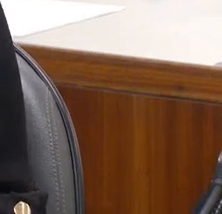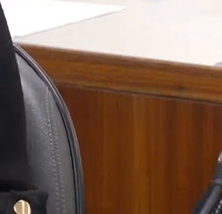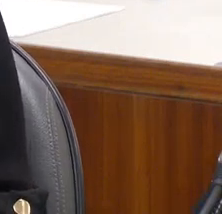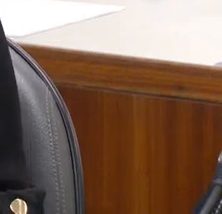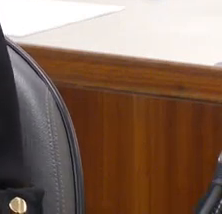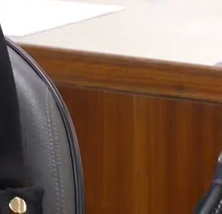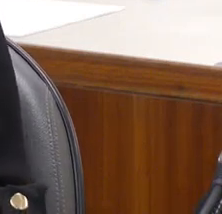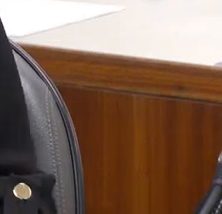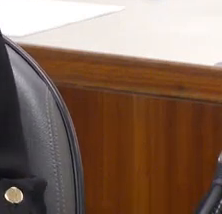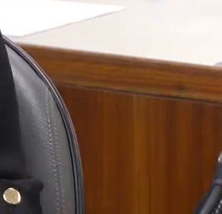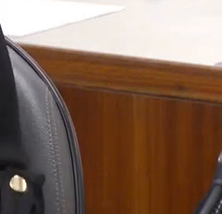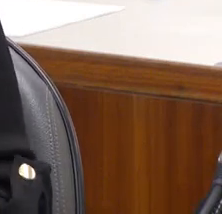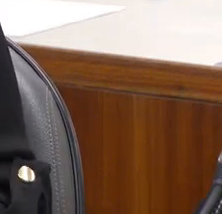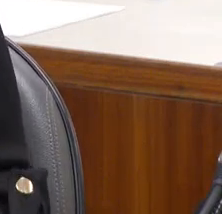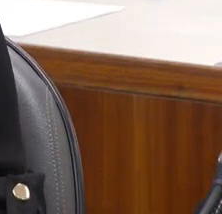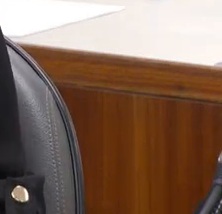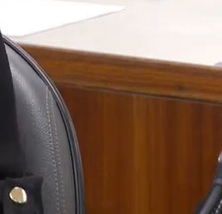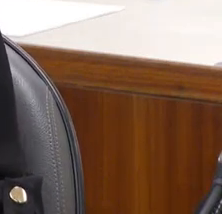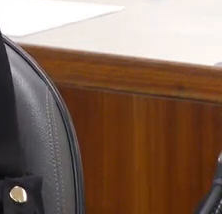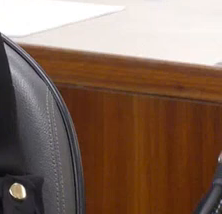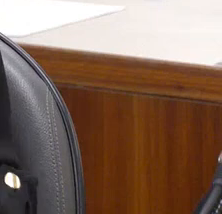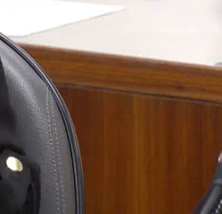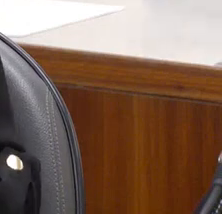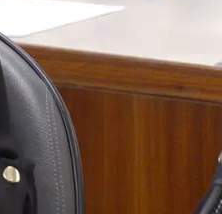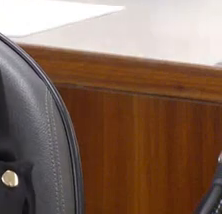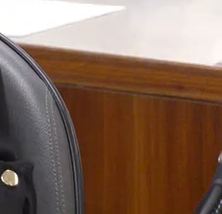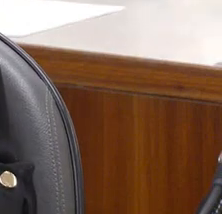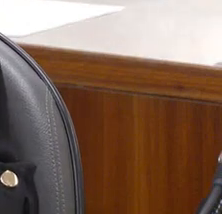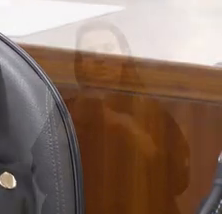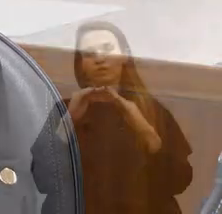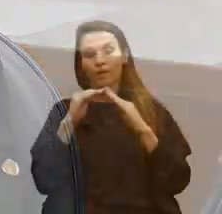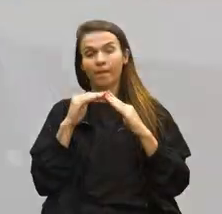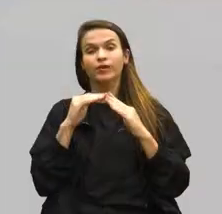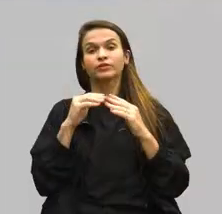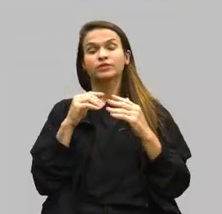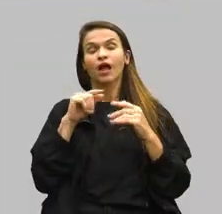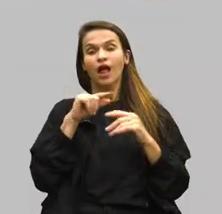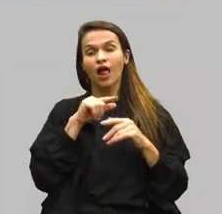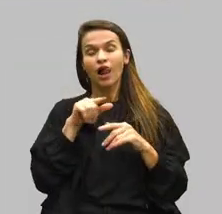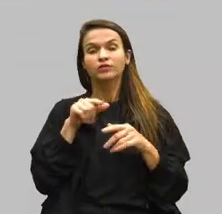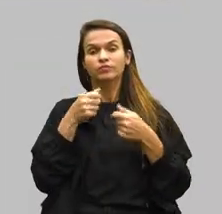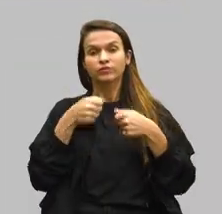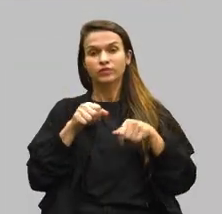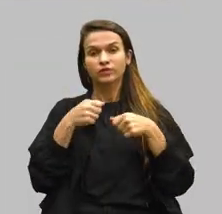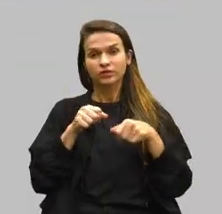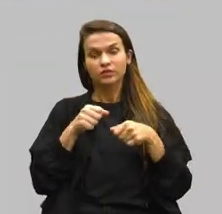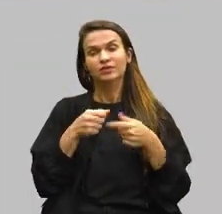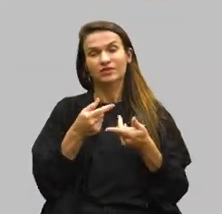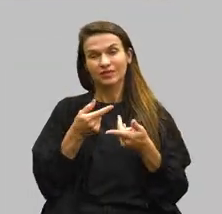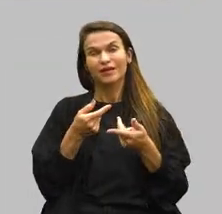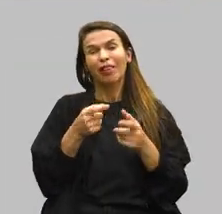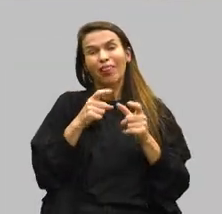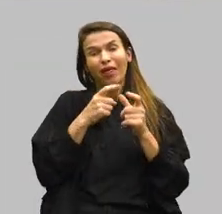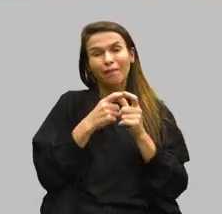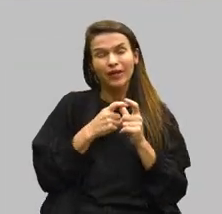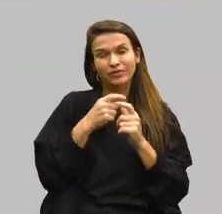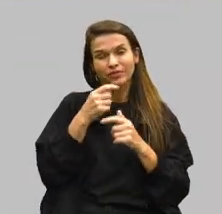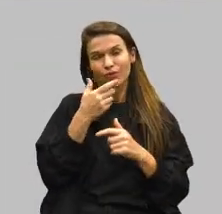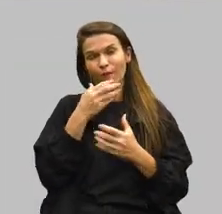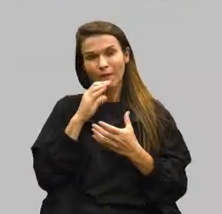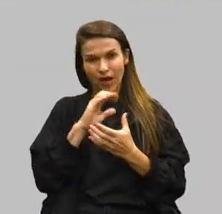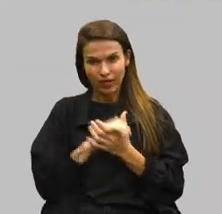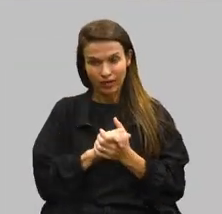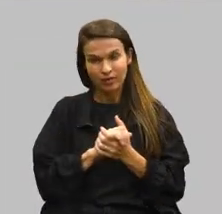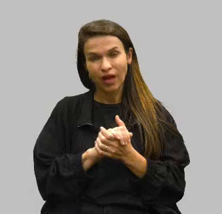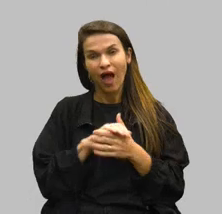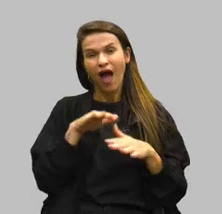vítima de violência doméstica na maioria das vezes elas precisam e vivem às custas do seu marido né então elas muitas